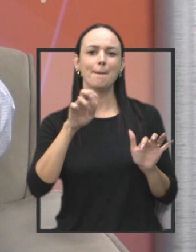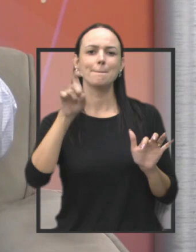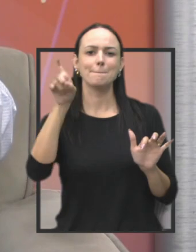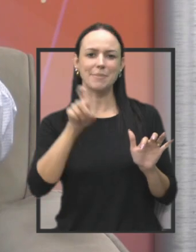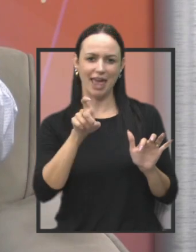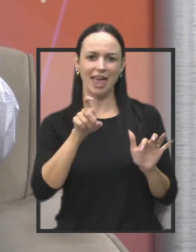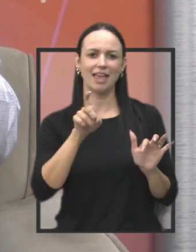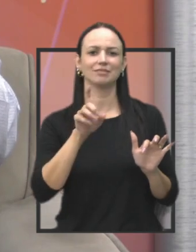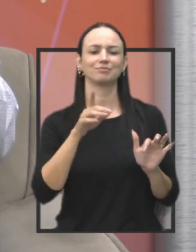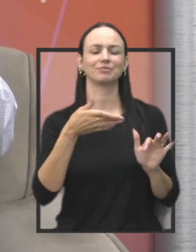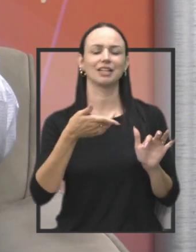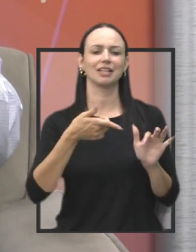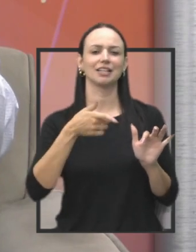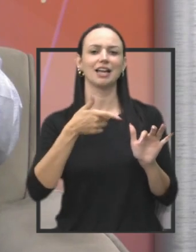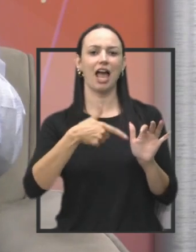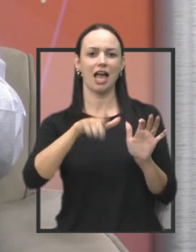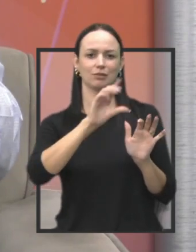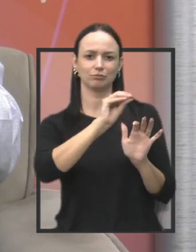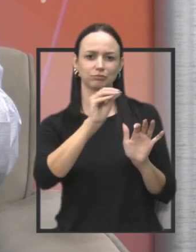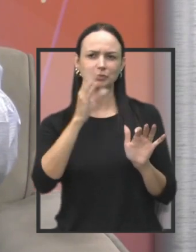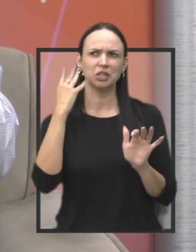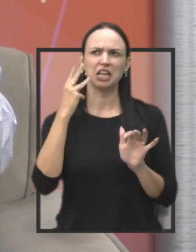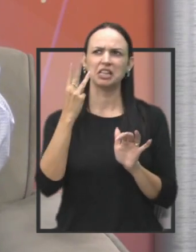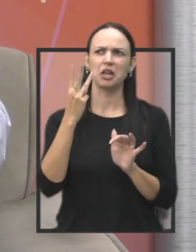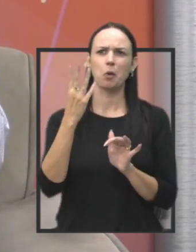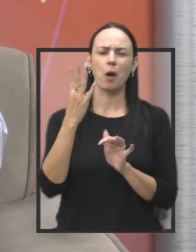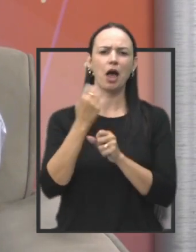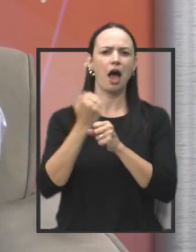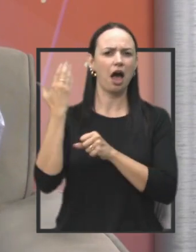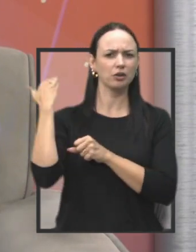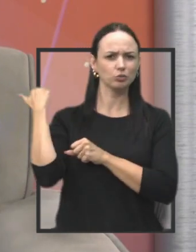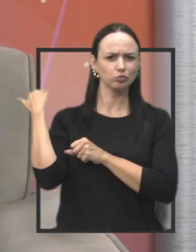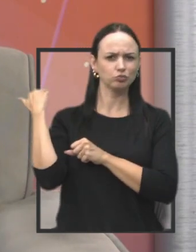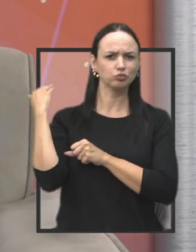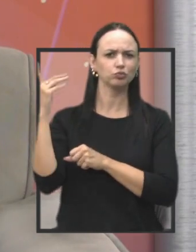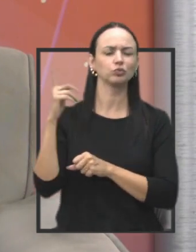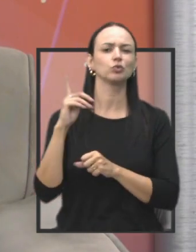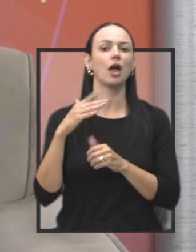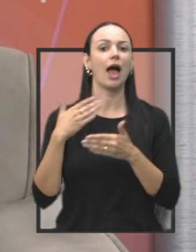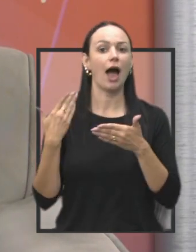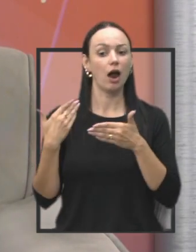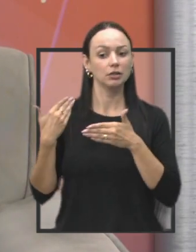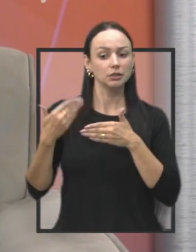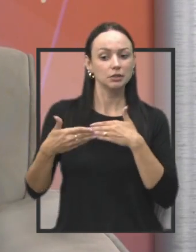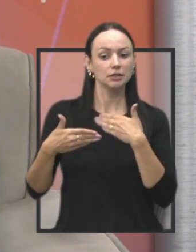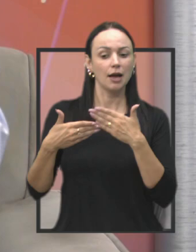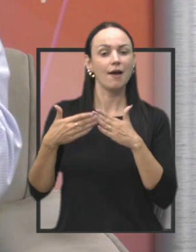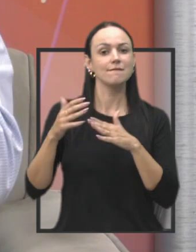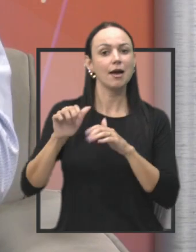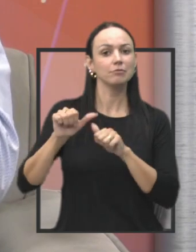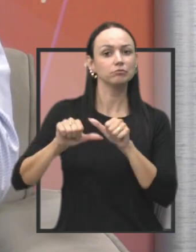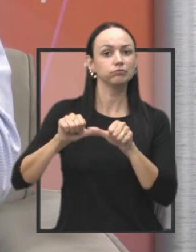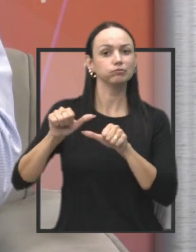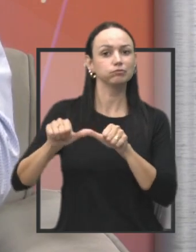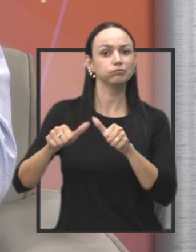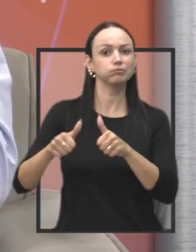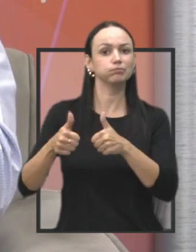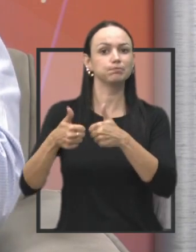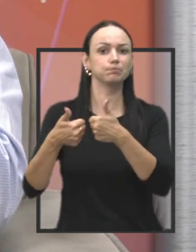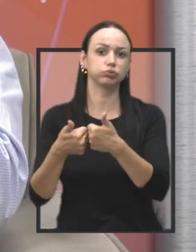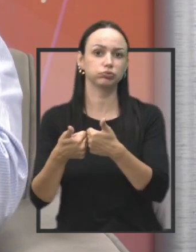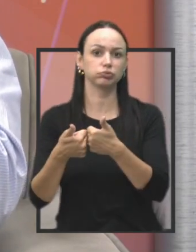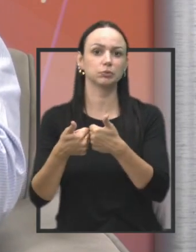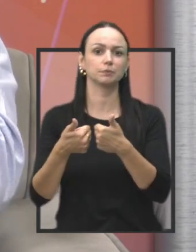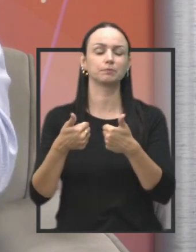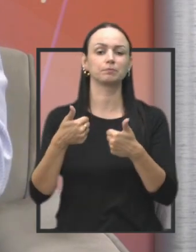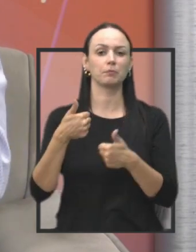aí já há uns 3 ou 4 anos, ela vem aperfeiçoando. Eu, particularmente como